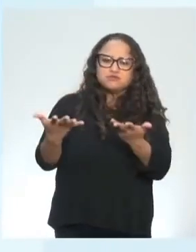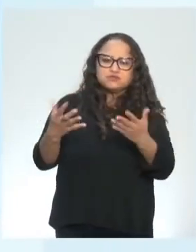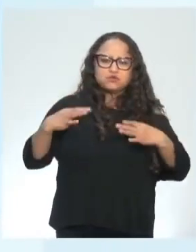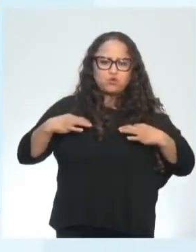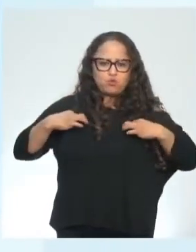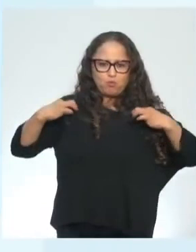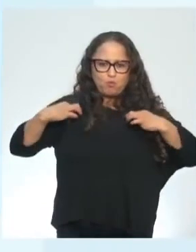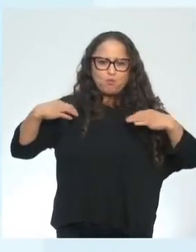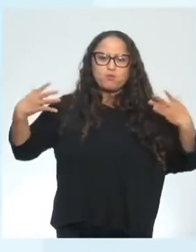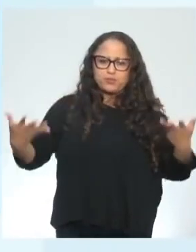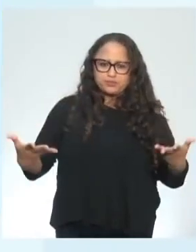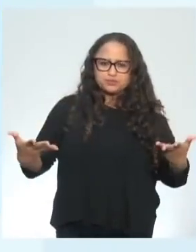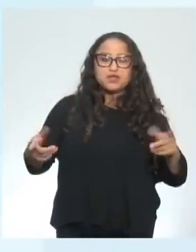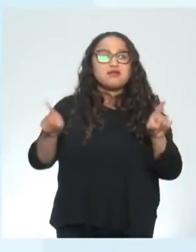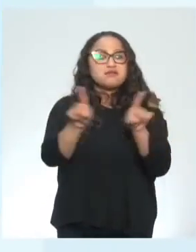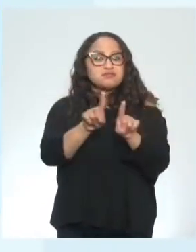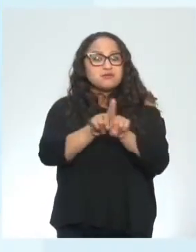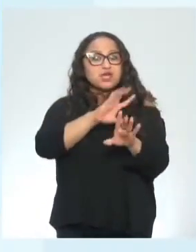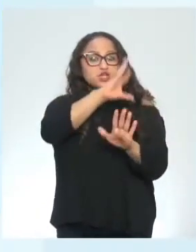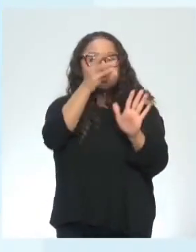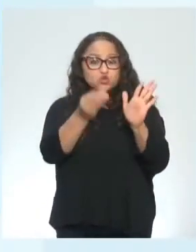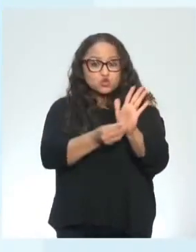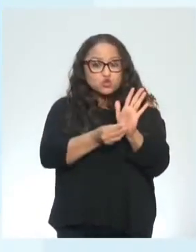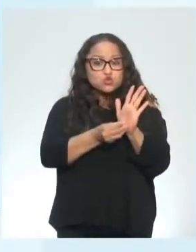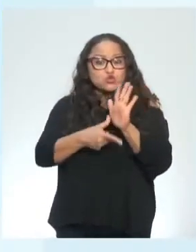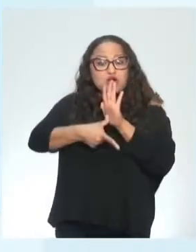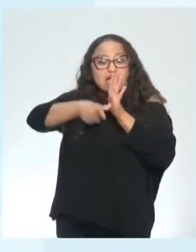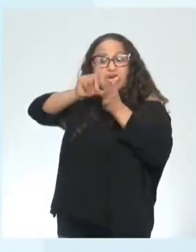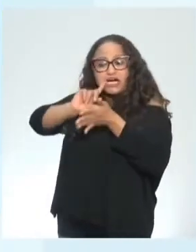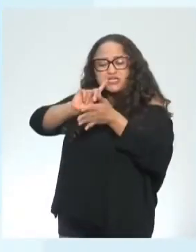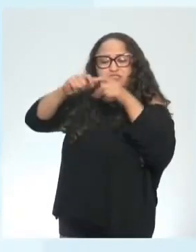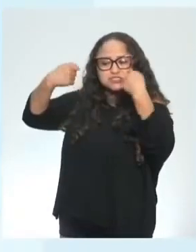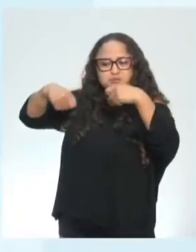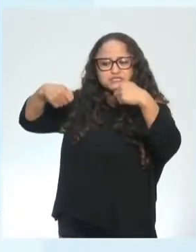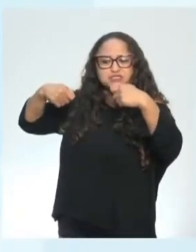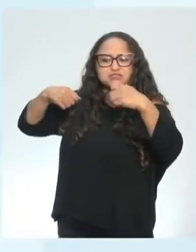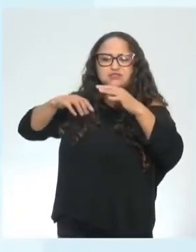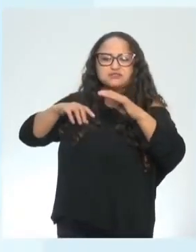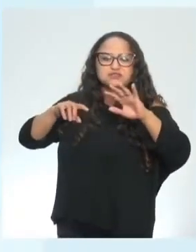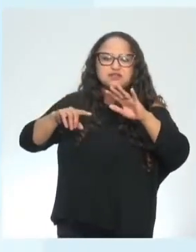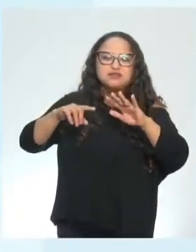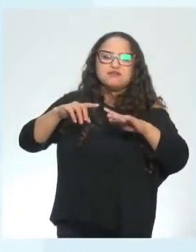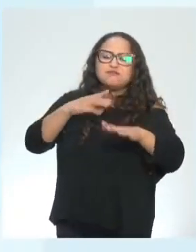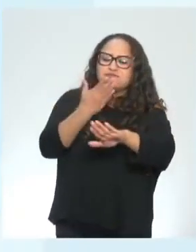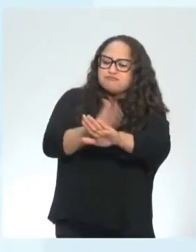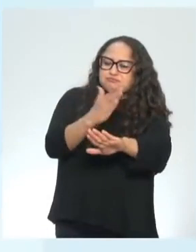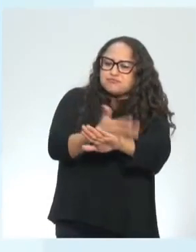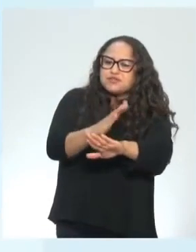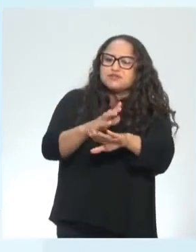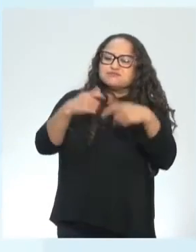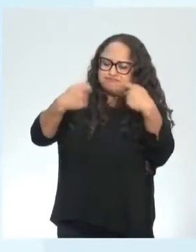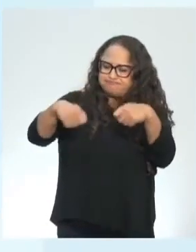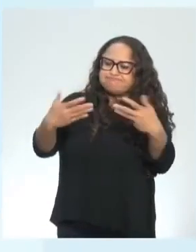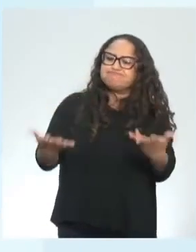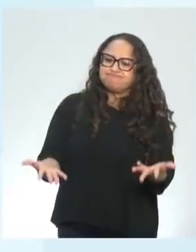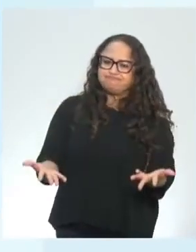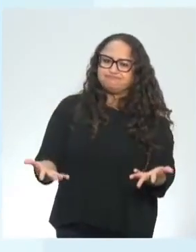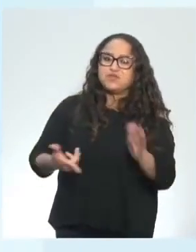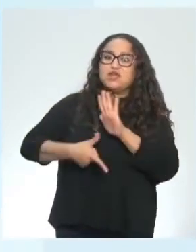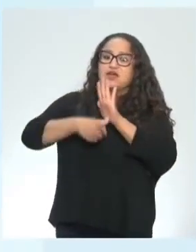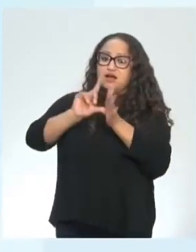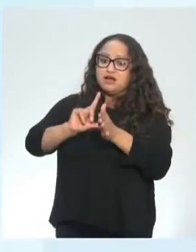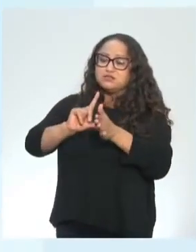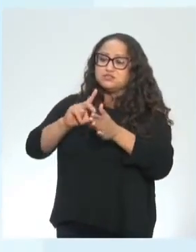figurino aí são desenhados Everything else I need for da câmera Star Wars e tudo mais que é necessário antes das